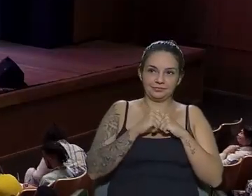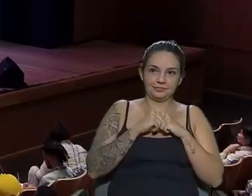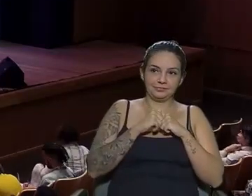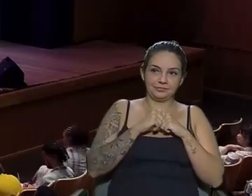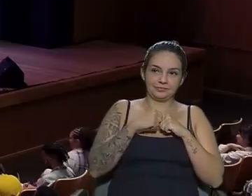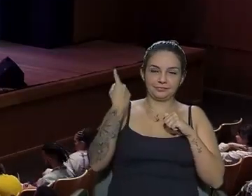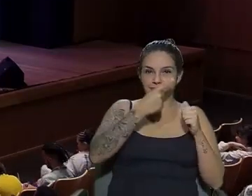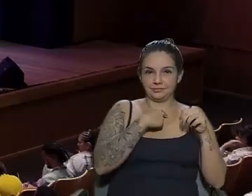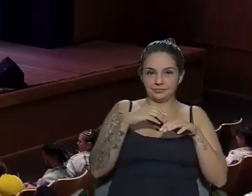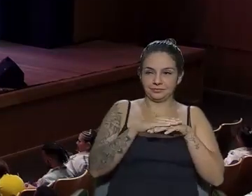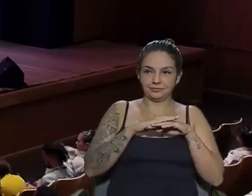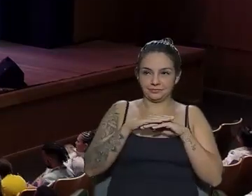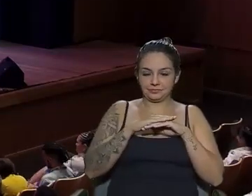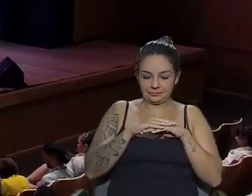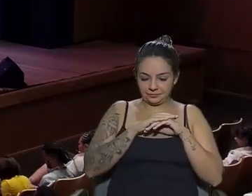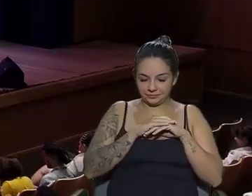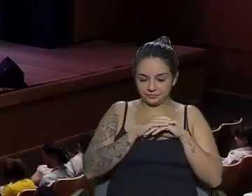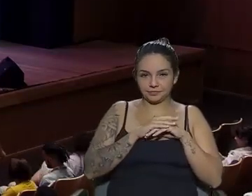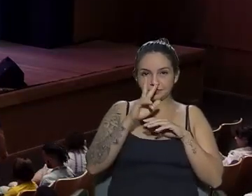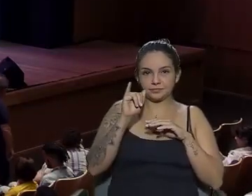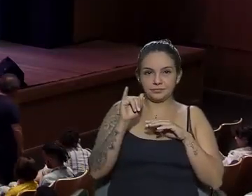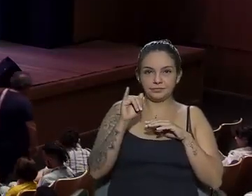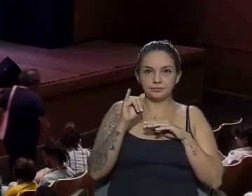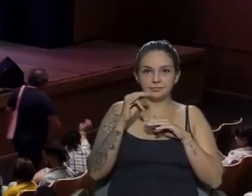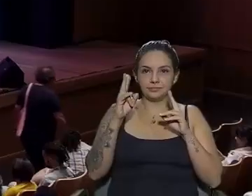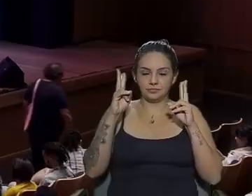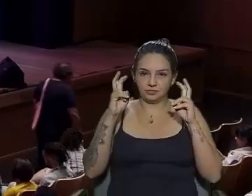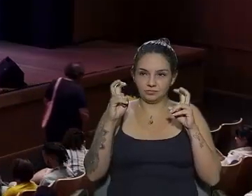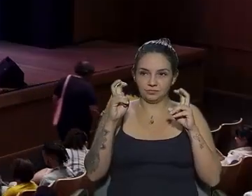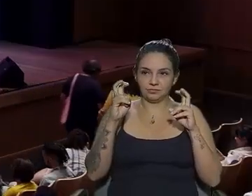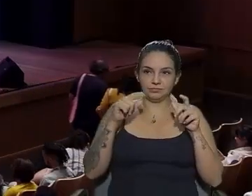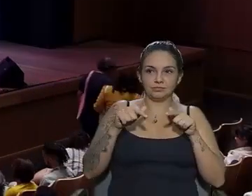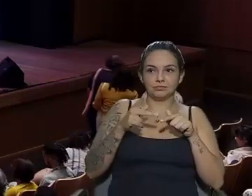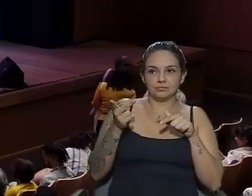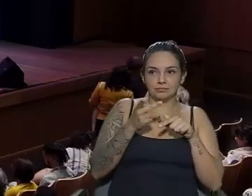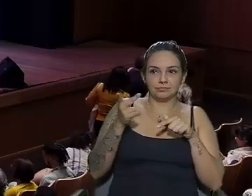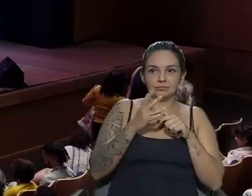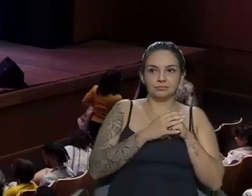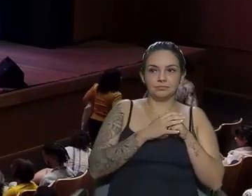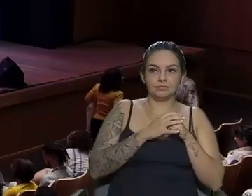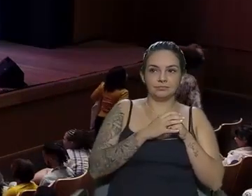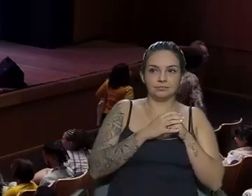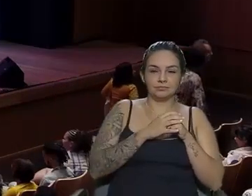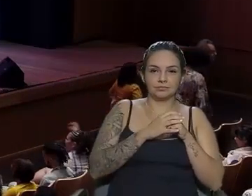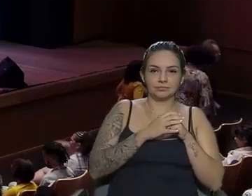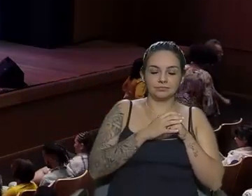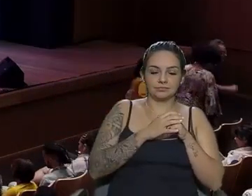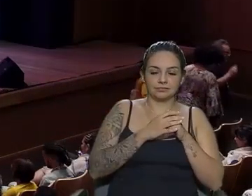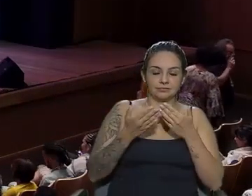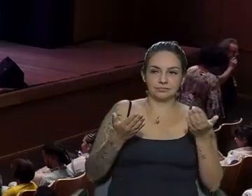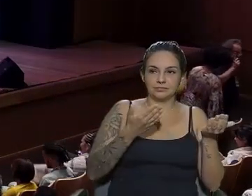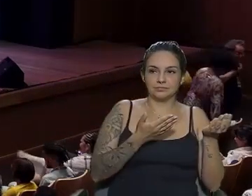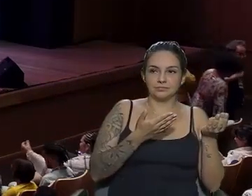lê-se 13º Fliaraxá. E no canto direito está um grande quadro branco com as logomarcas das marcas patrocinadoras